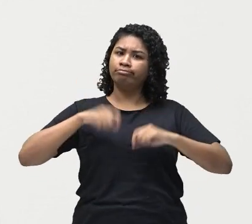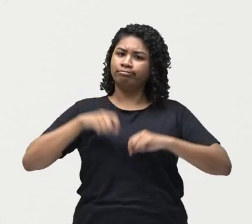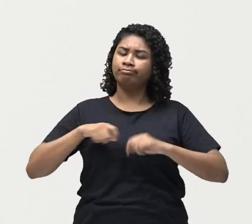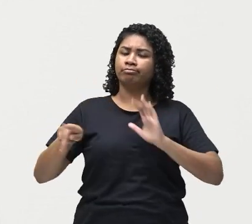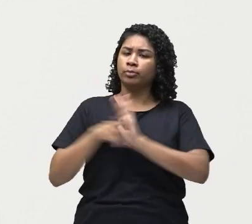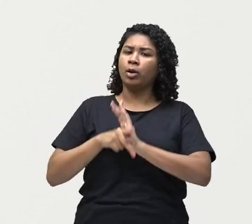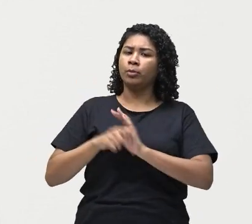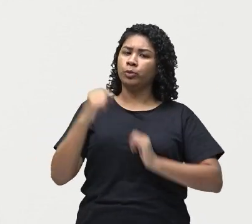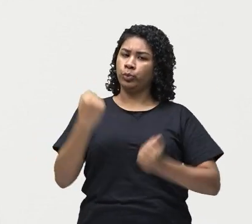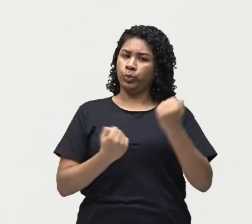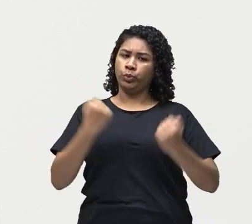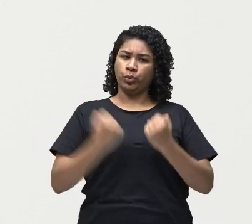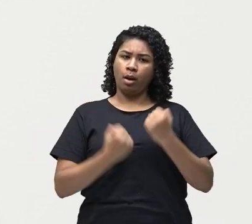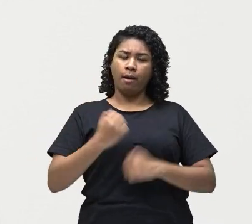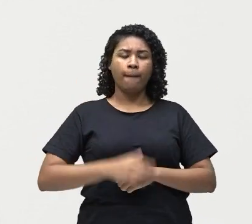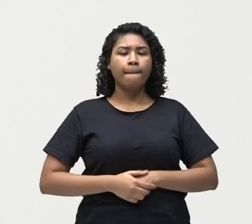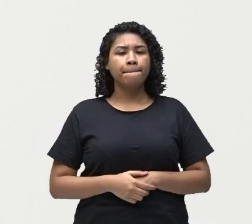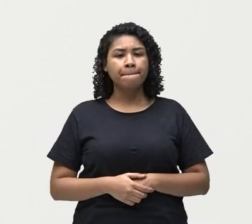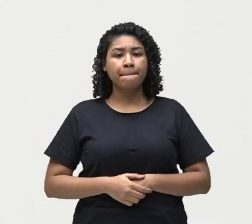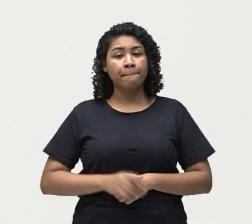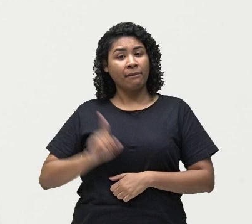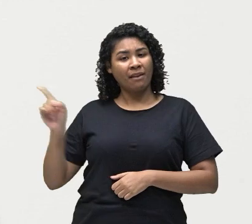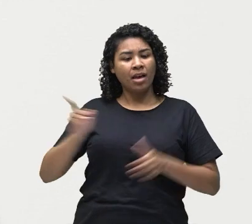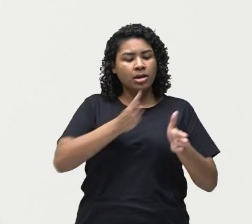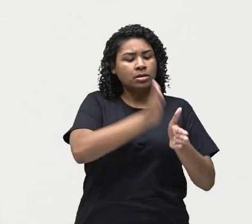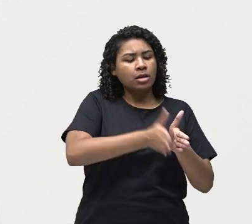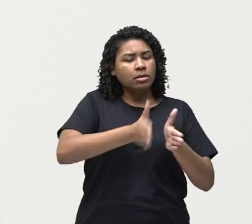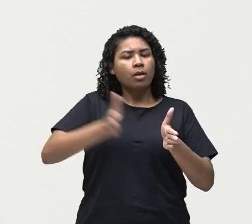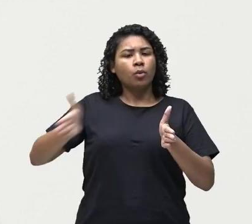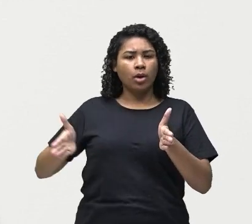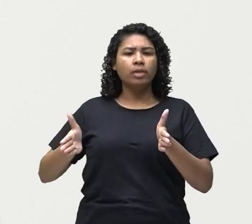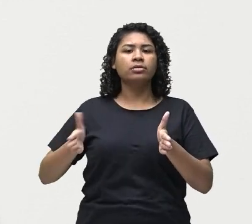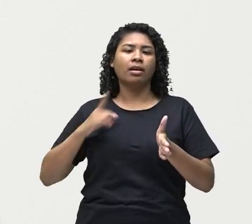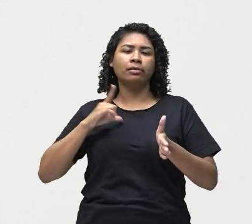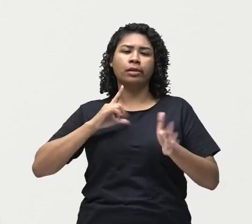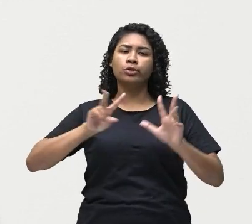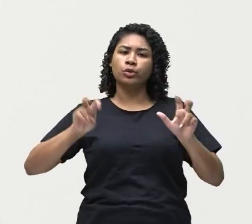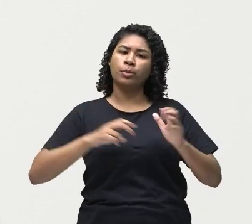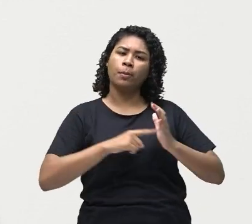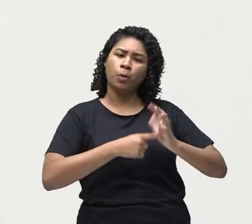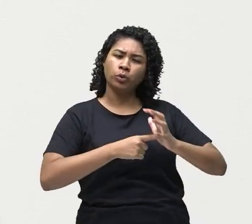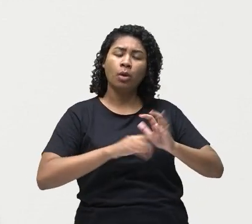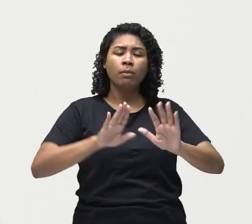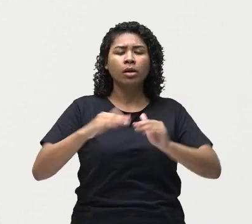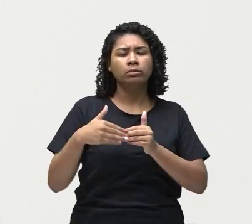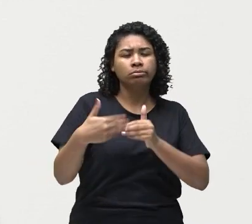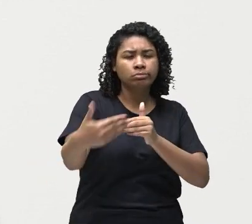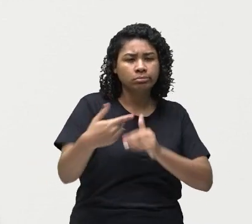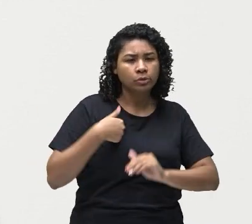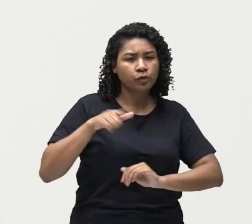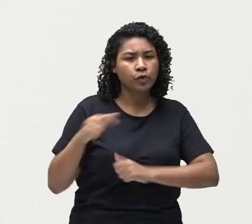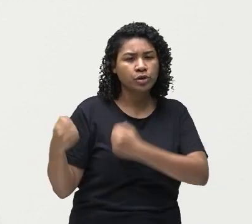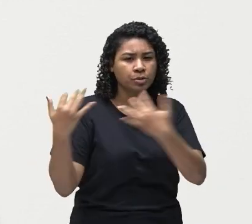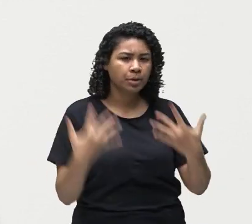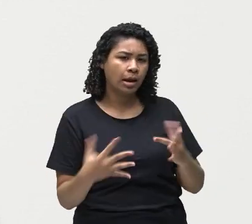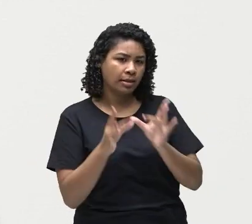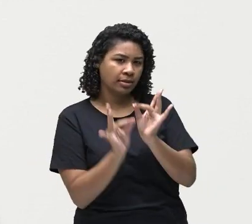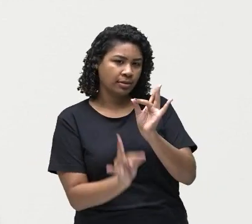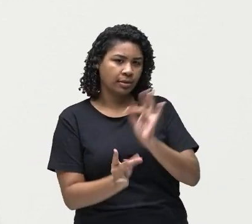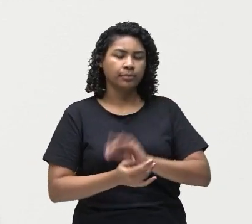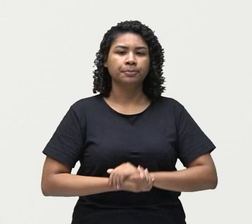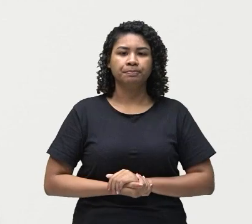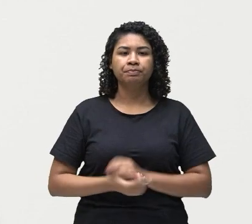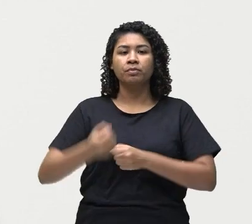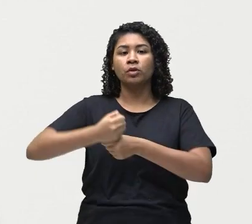automóvel Tá bom então esse é o ciclo motor de alta que a gente daqui a pouco vai falar um pouquinho mais sobre ele e aí em